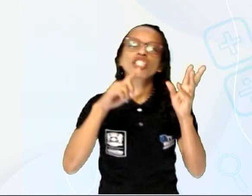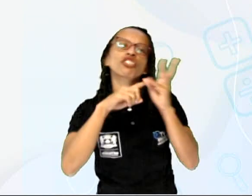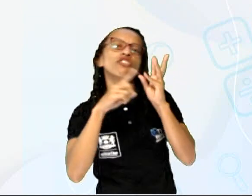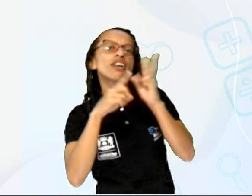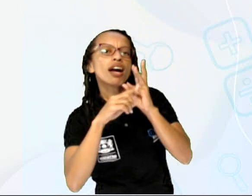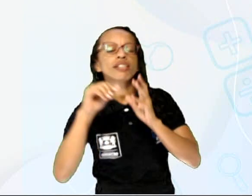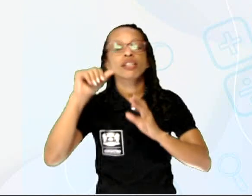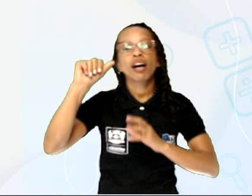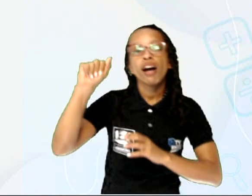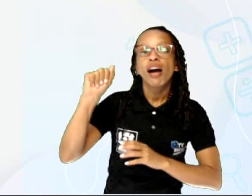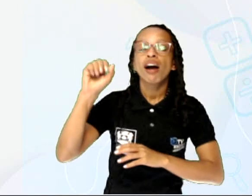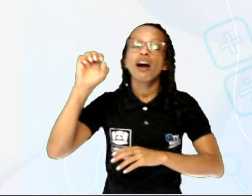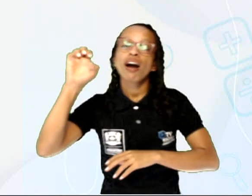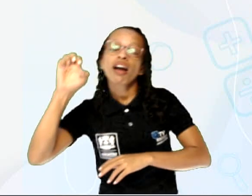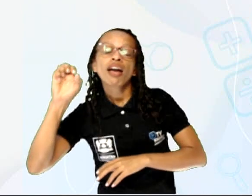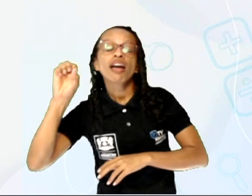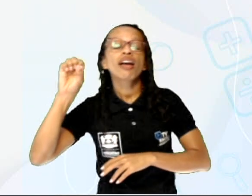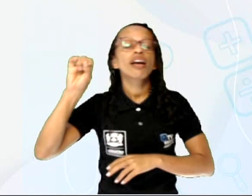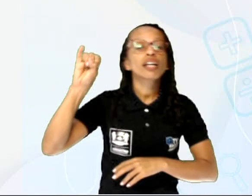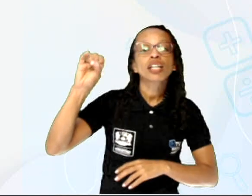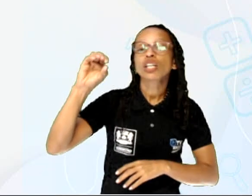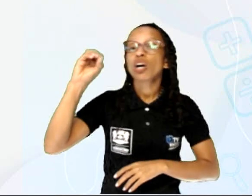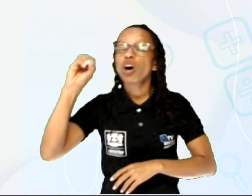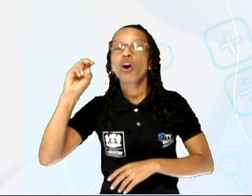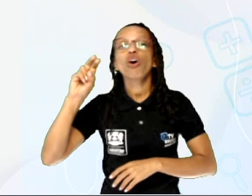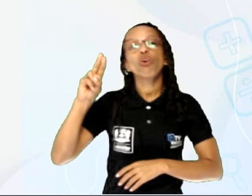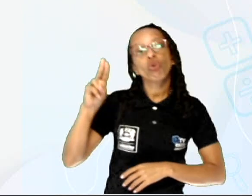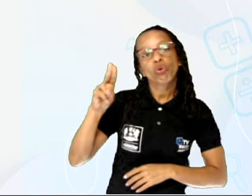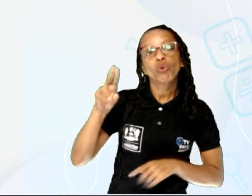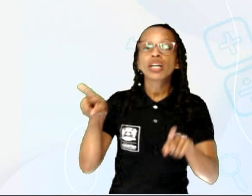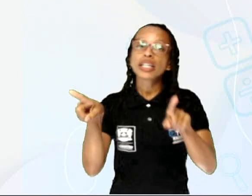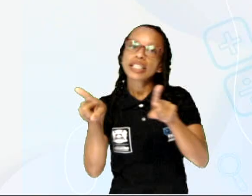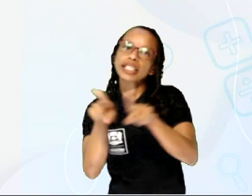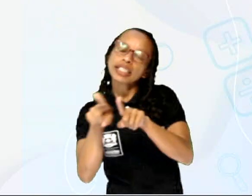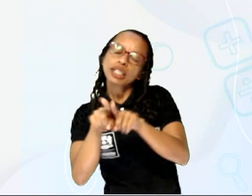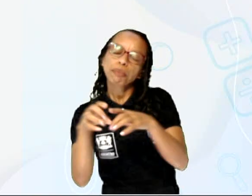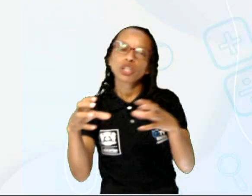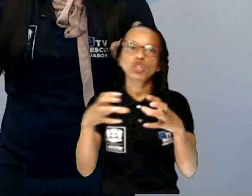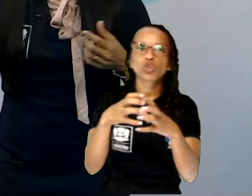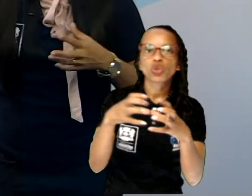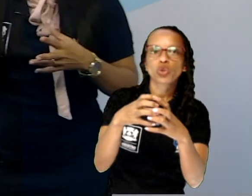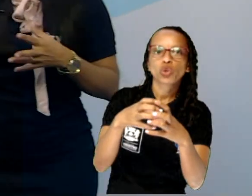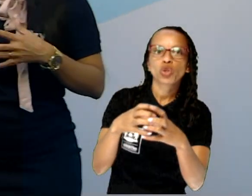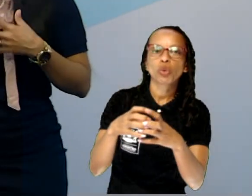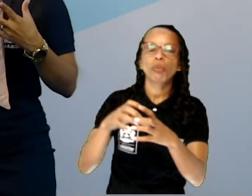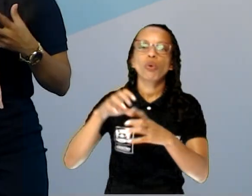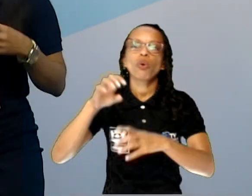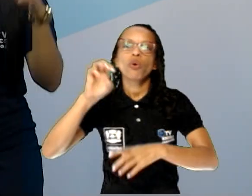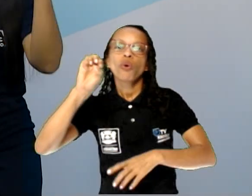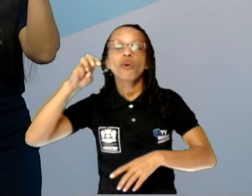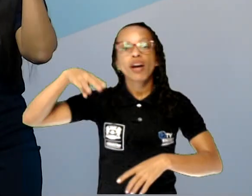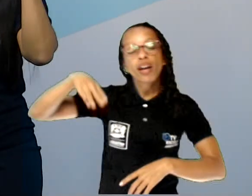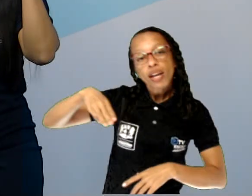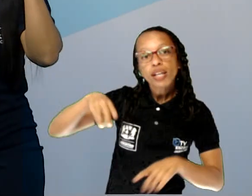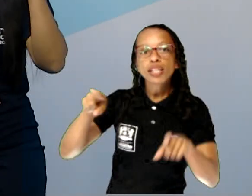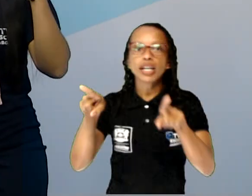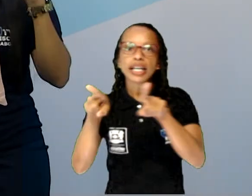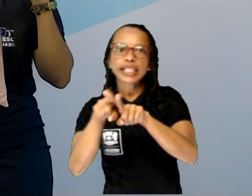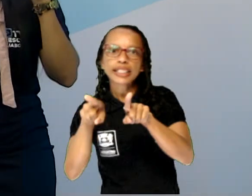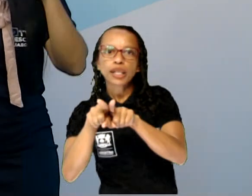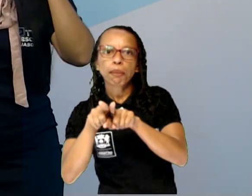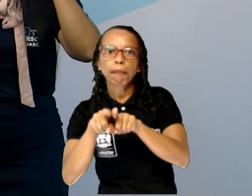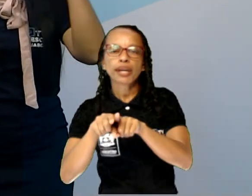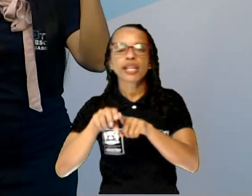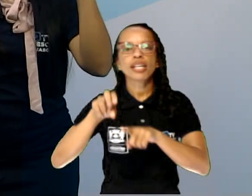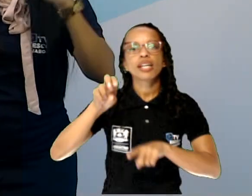também nos grupos em e ens, na palavra parabéns, armazém, além. Então, sempre vai aparecer. No texto tinha a